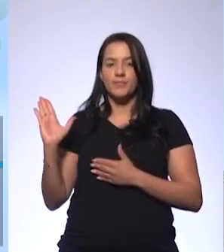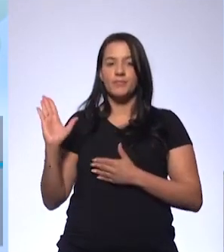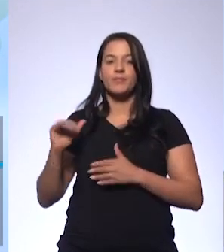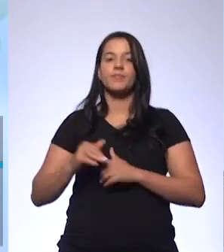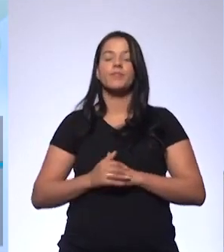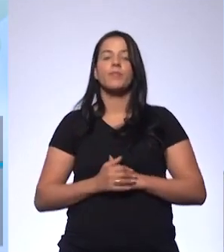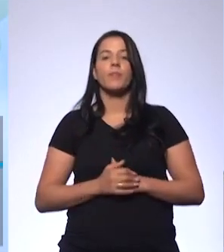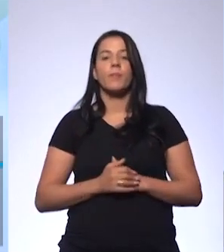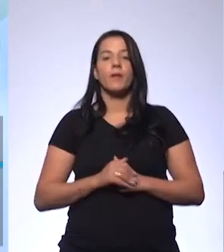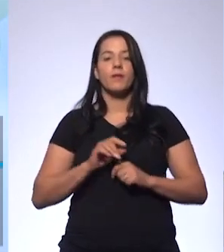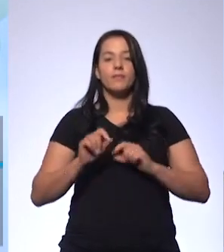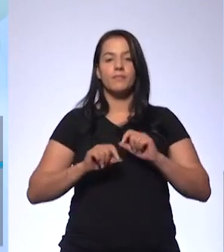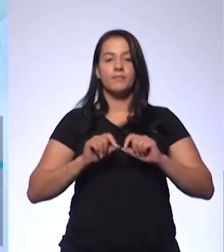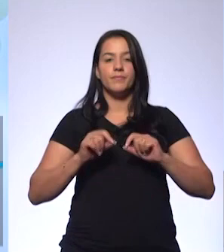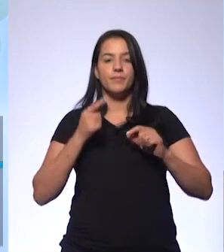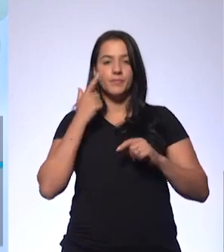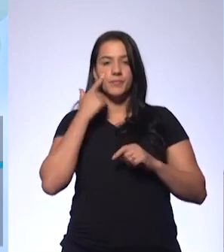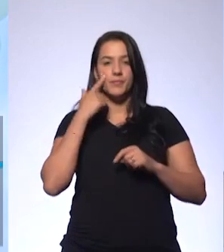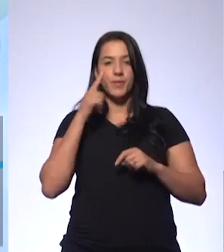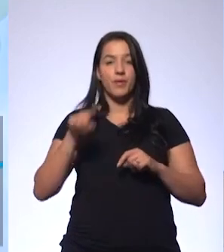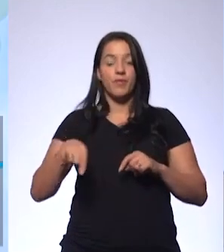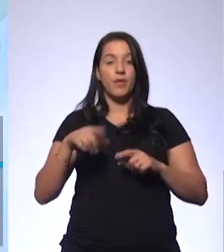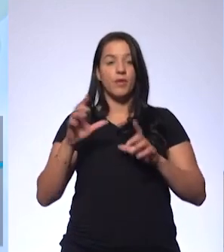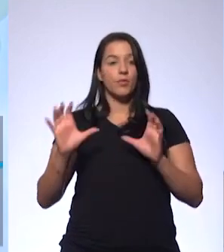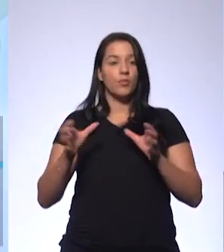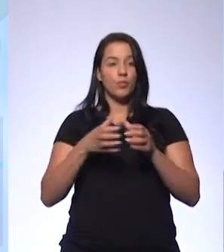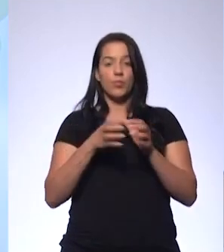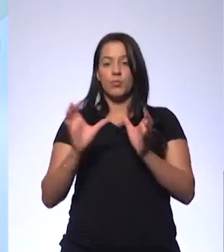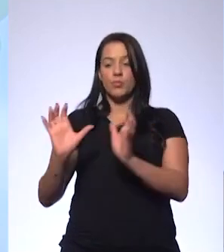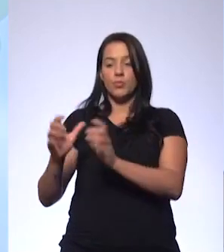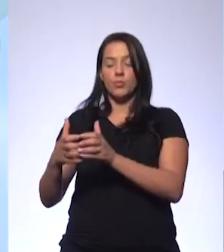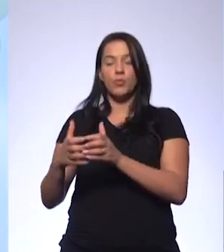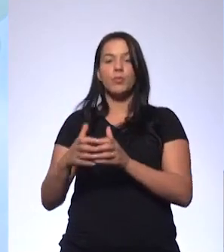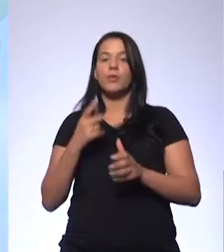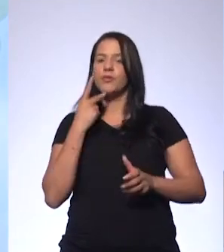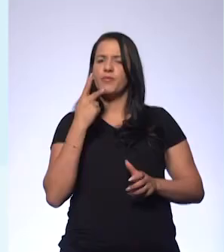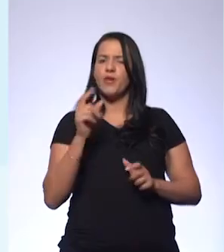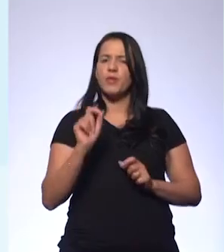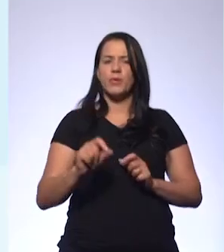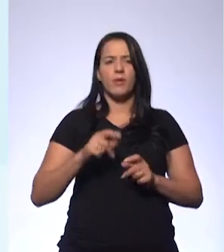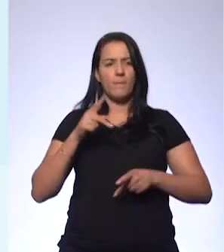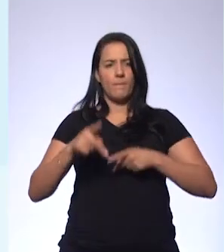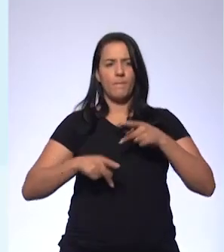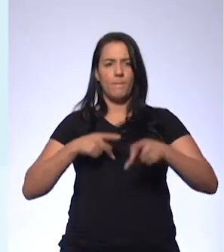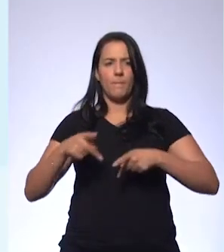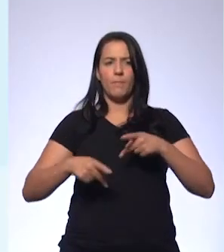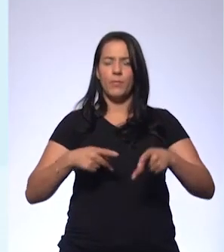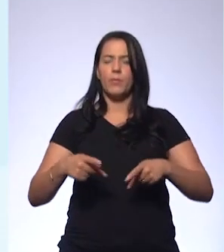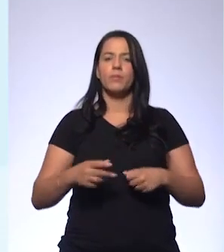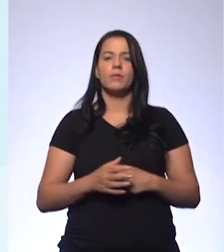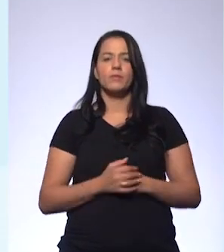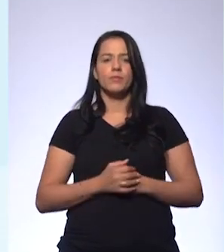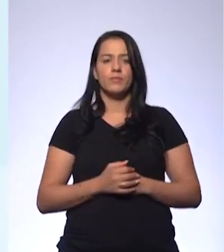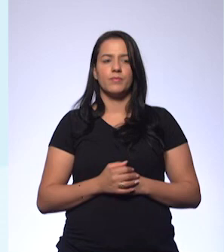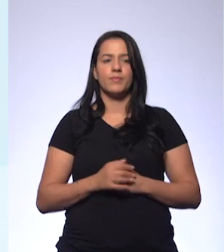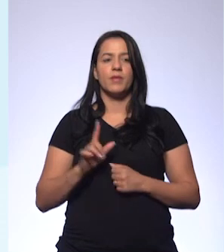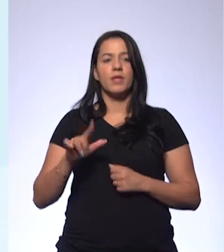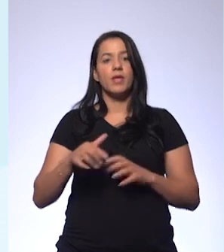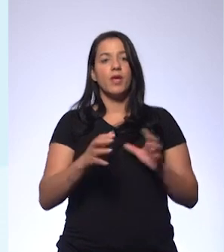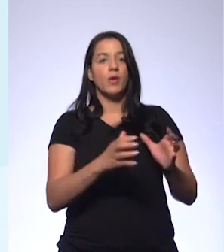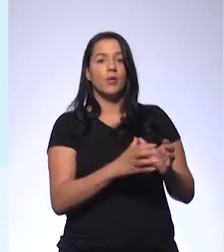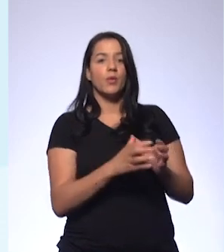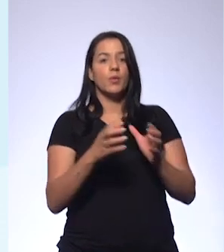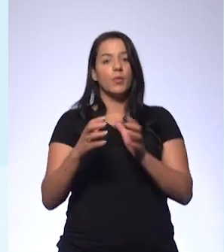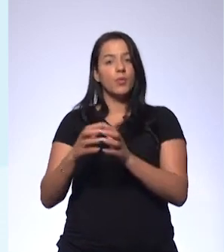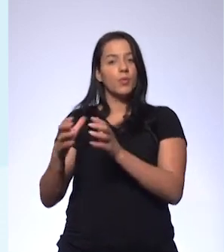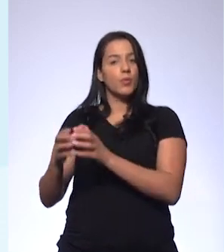né, existem o que a gente chama de populações. Então, quando a gente fala em populações, a gente está falando aí de grupos de